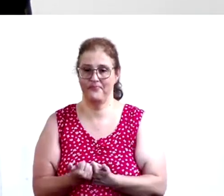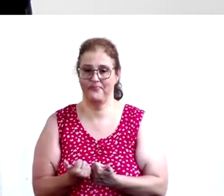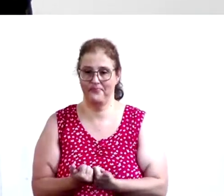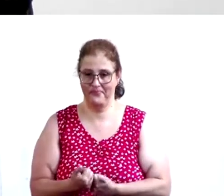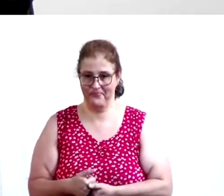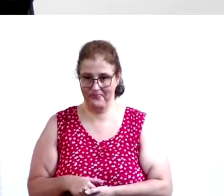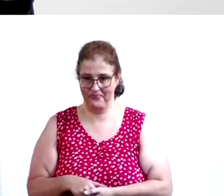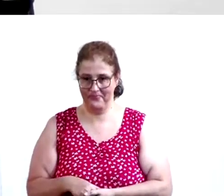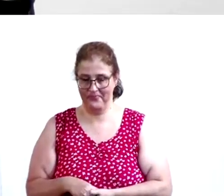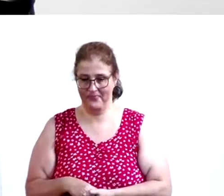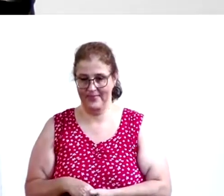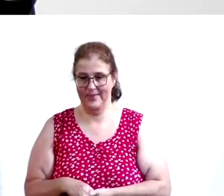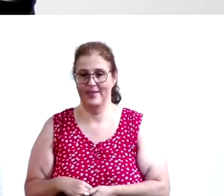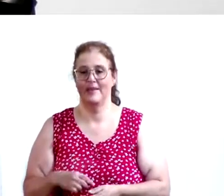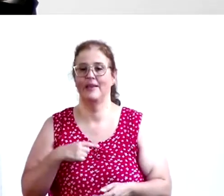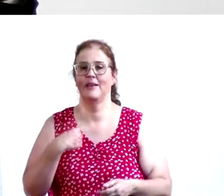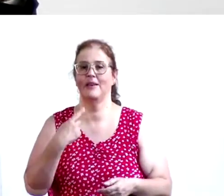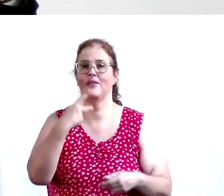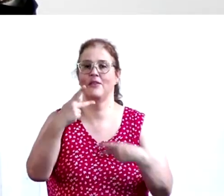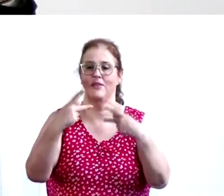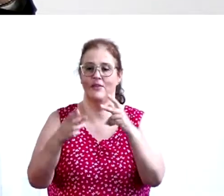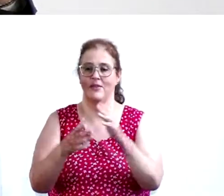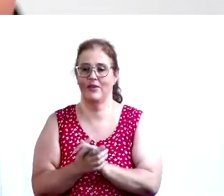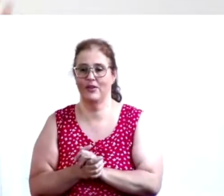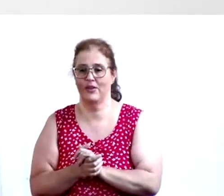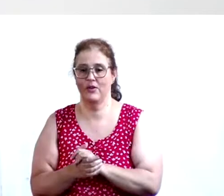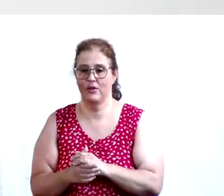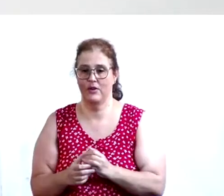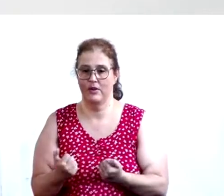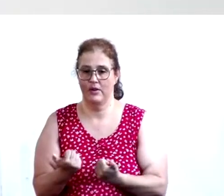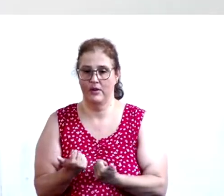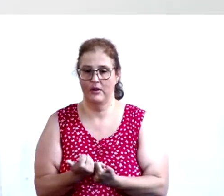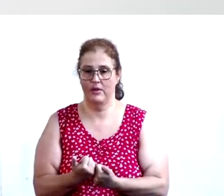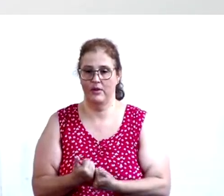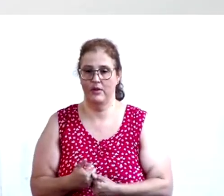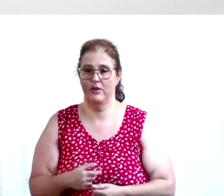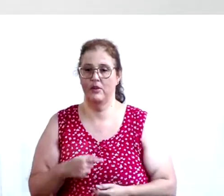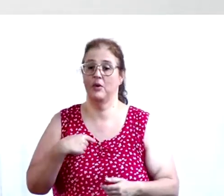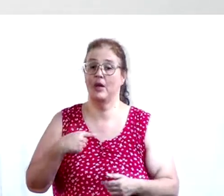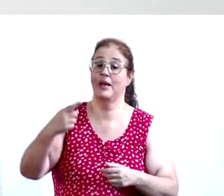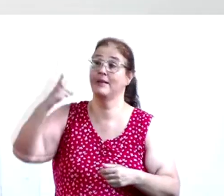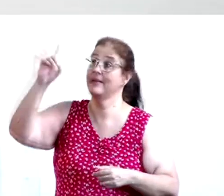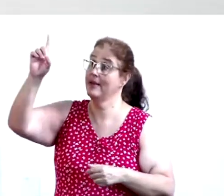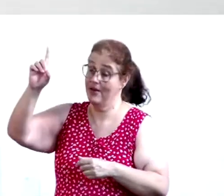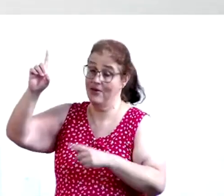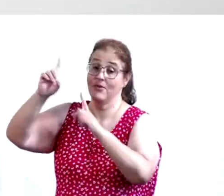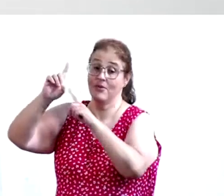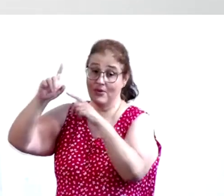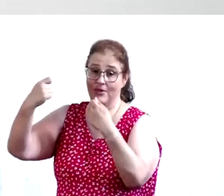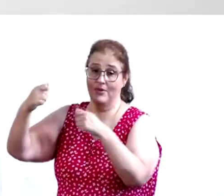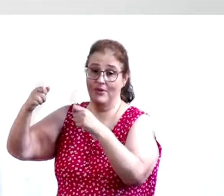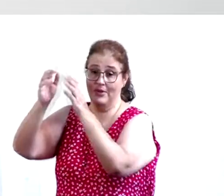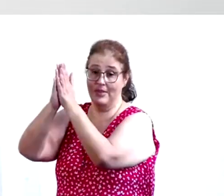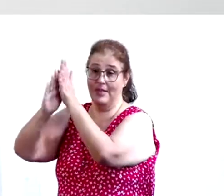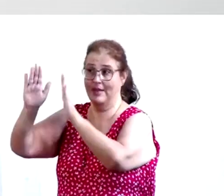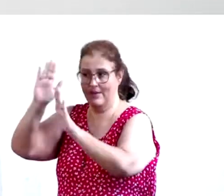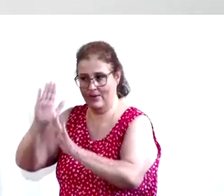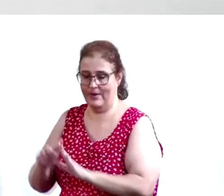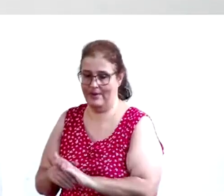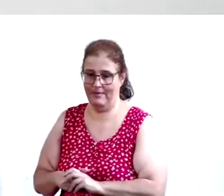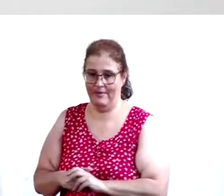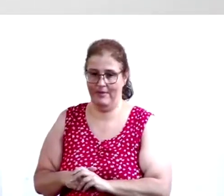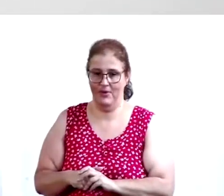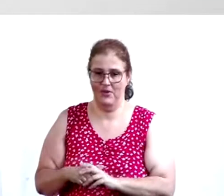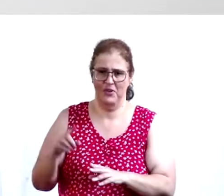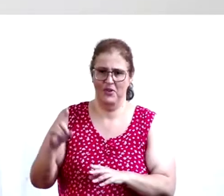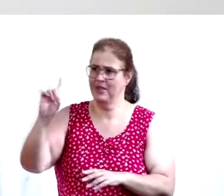probleminha só, não vai dar. Porque Deus não é um Deus para ser adorado também. Deus não é